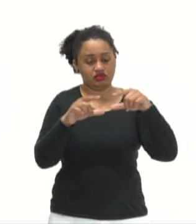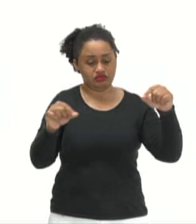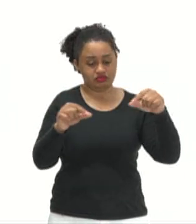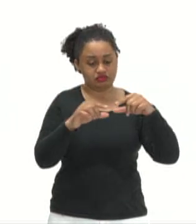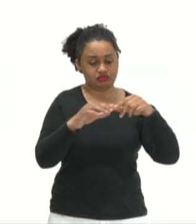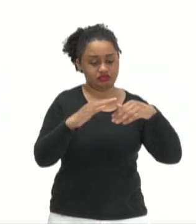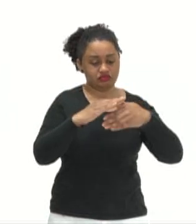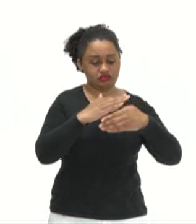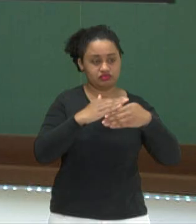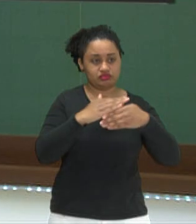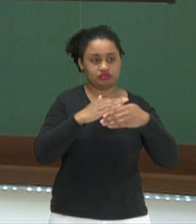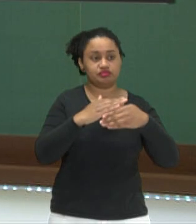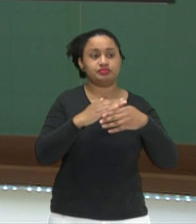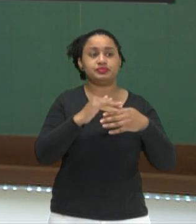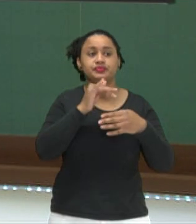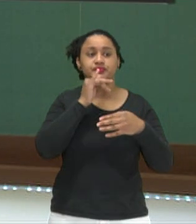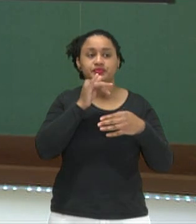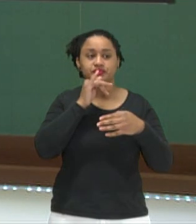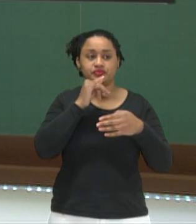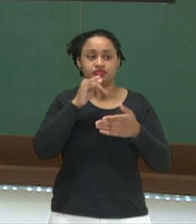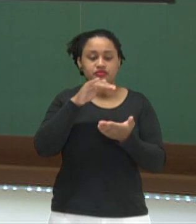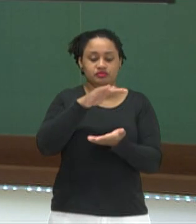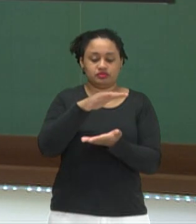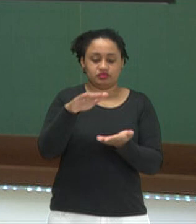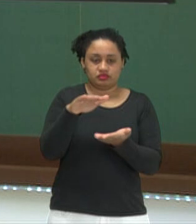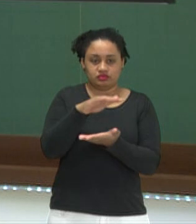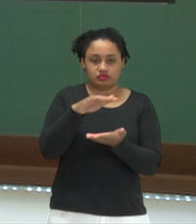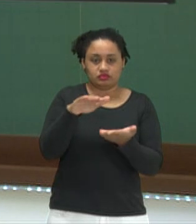a 2. Então, ó, aqui nós temos um